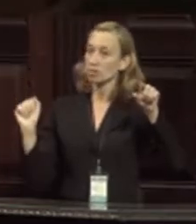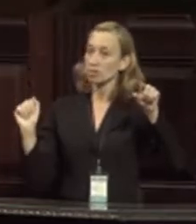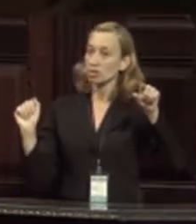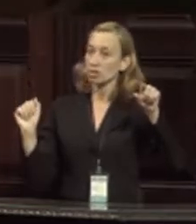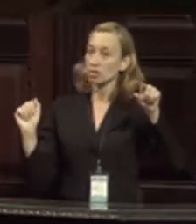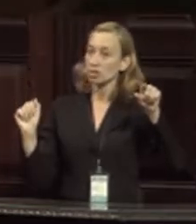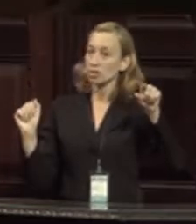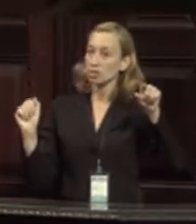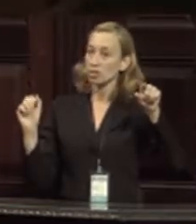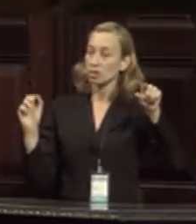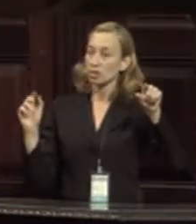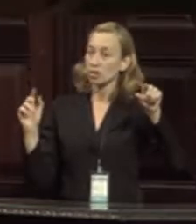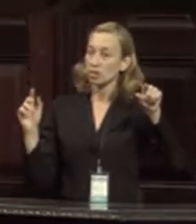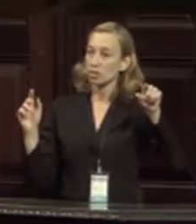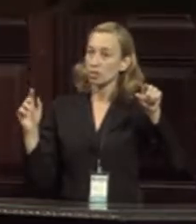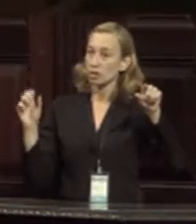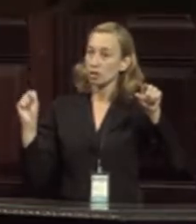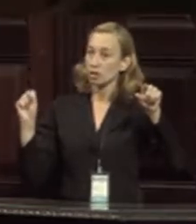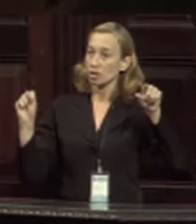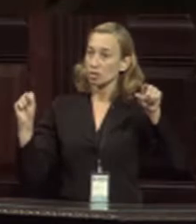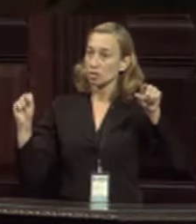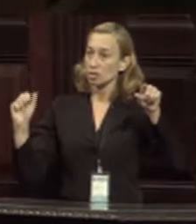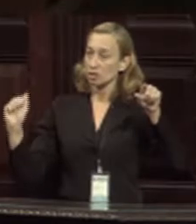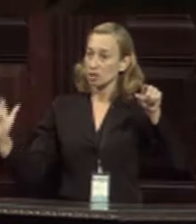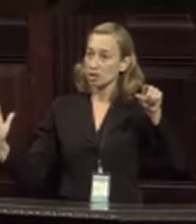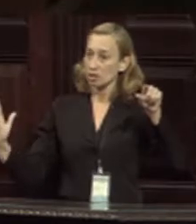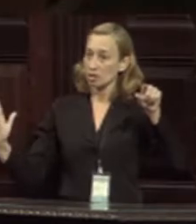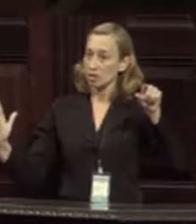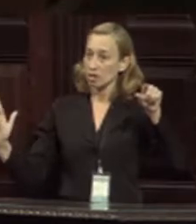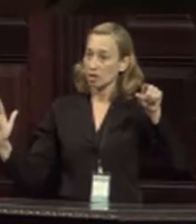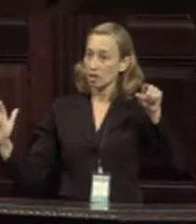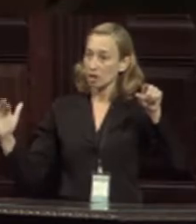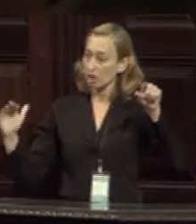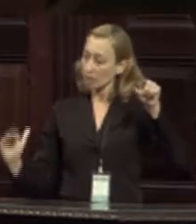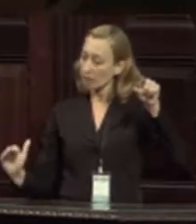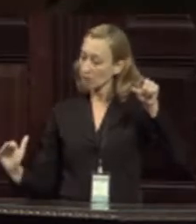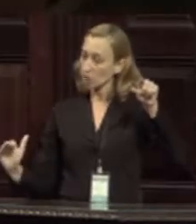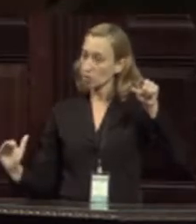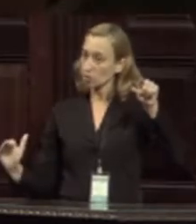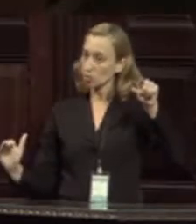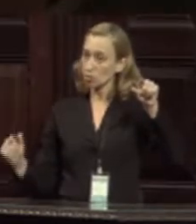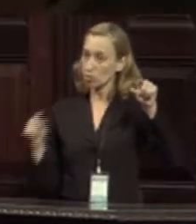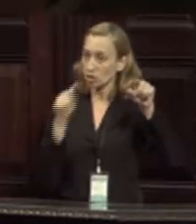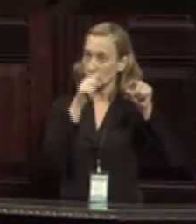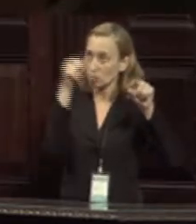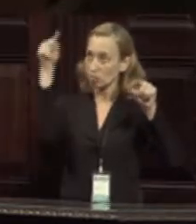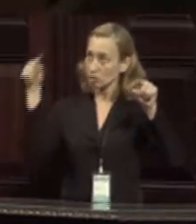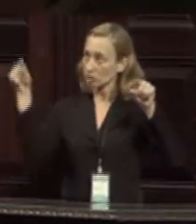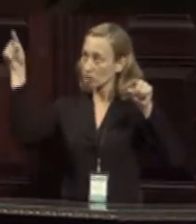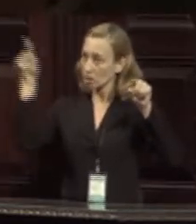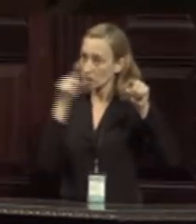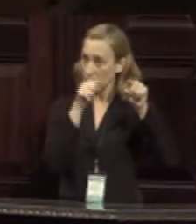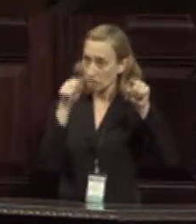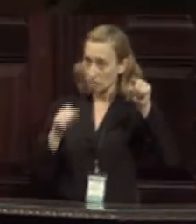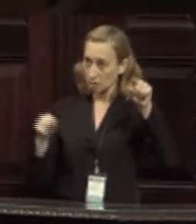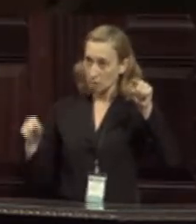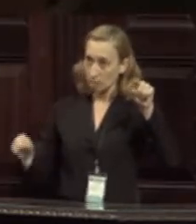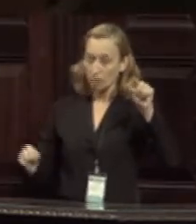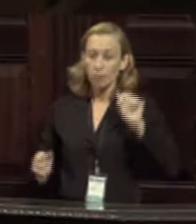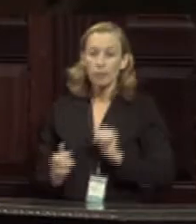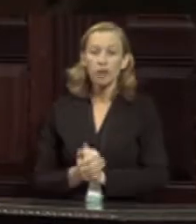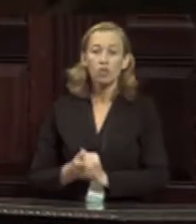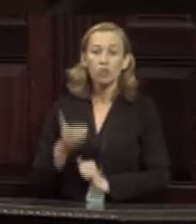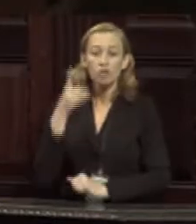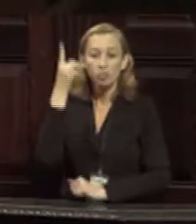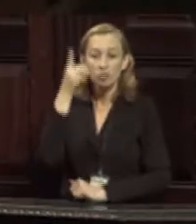e o pós-sal 0,5% abaixo. O deputado Eliomar Coelho é engenheiro como eu.